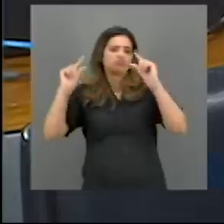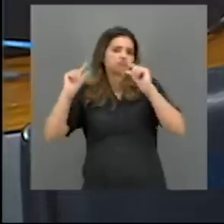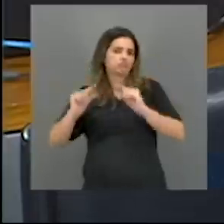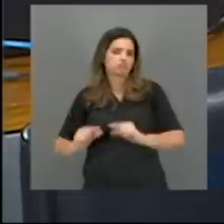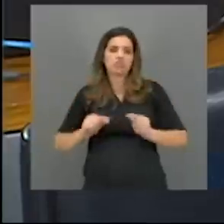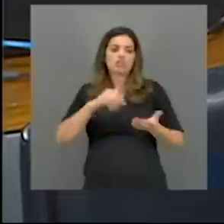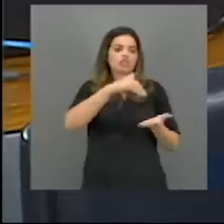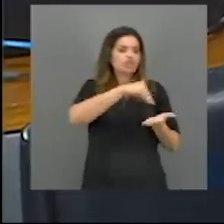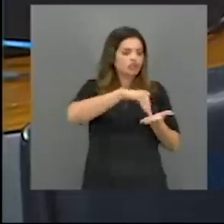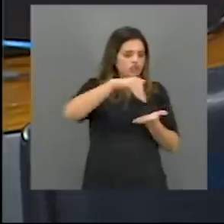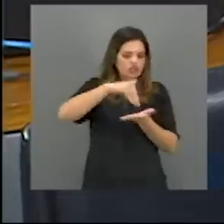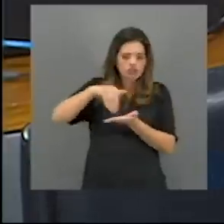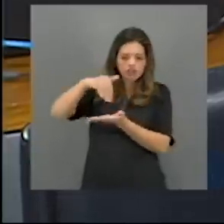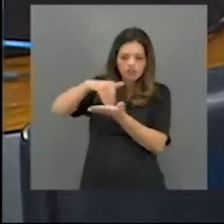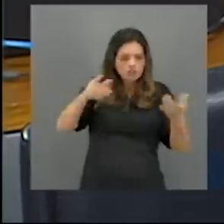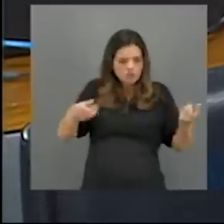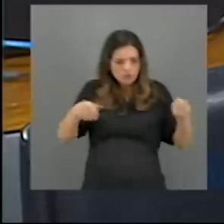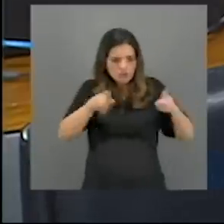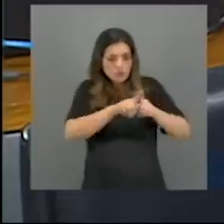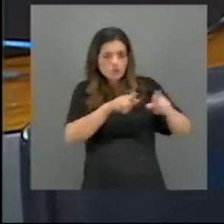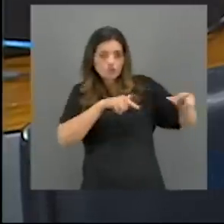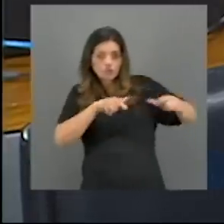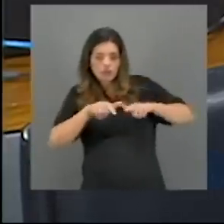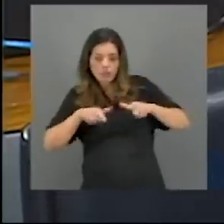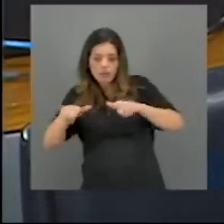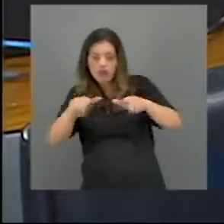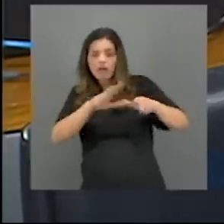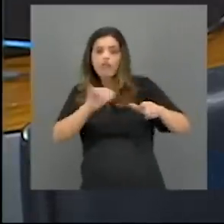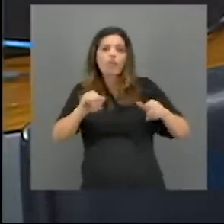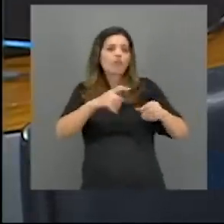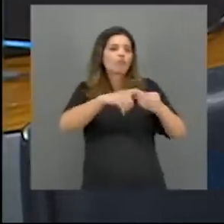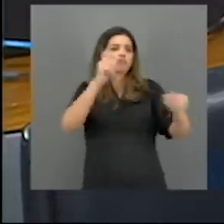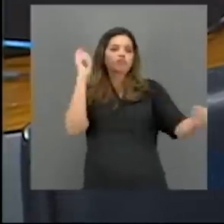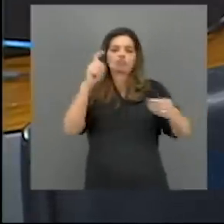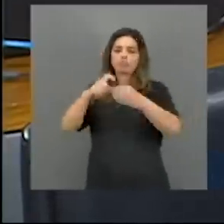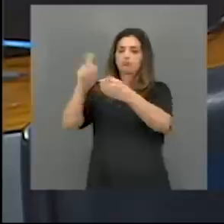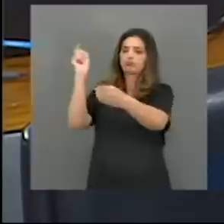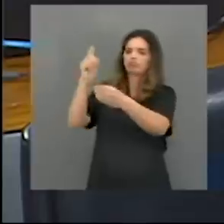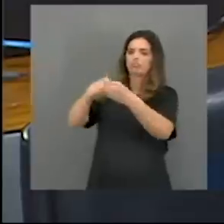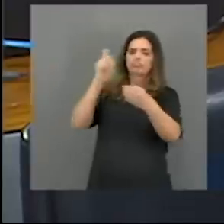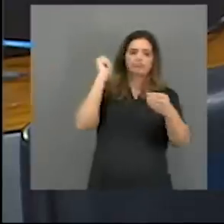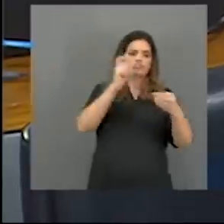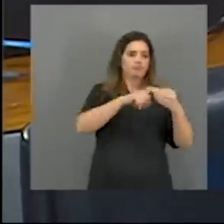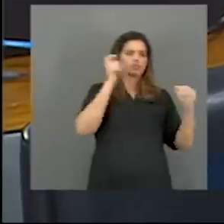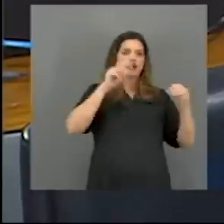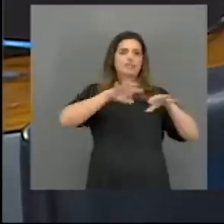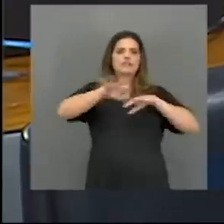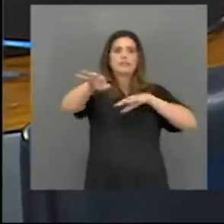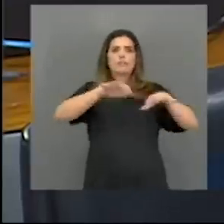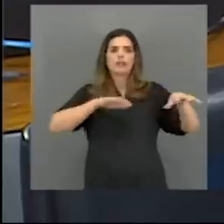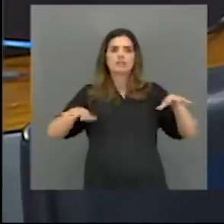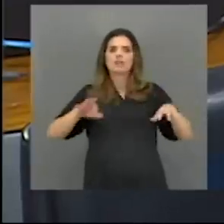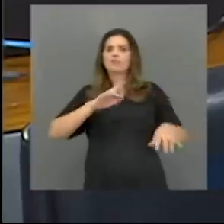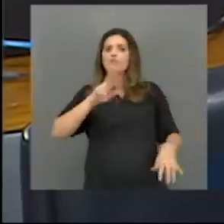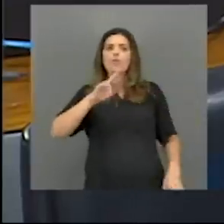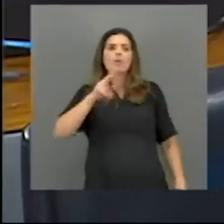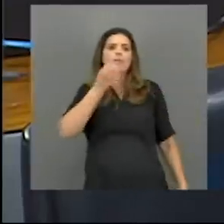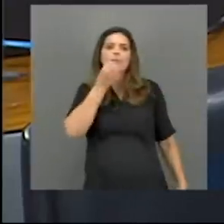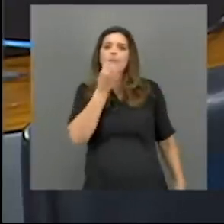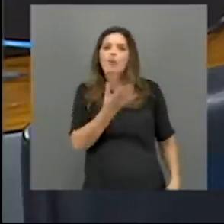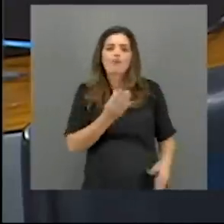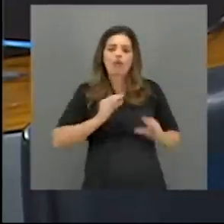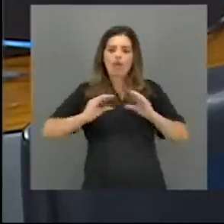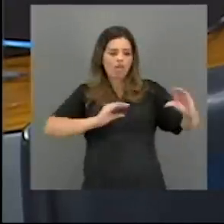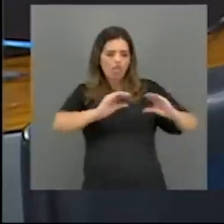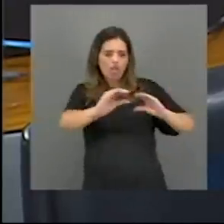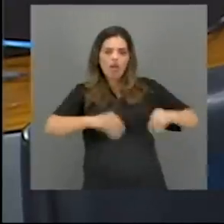se conversar e trabalhar em conjunto vão deixar de trabalhar em conjunto por causa dessa separação. Não é eficiente alocar os recursos públicos dessa